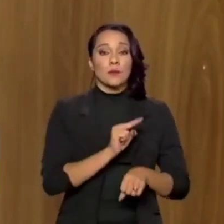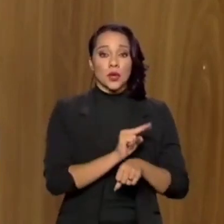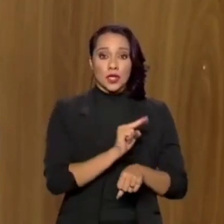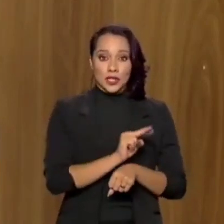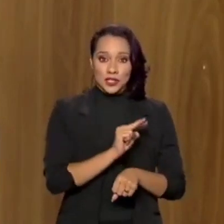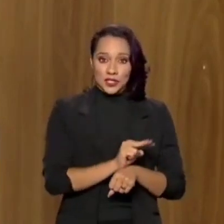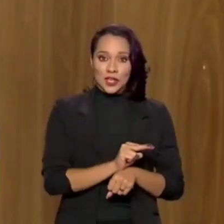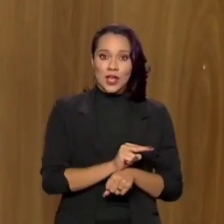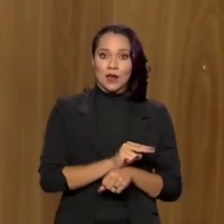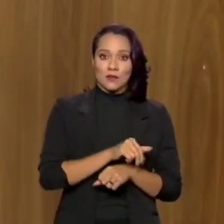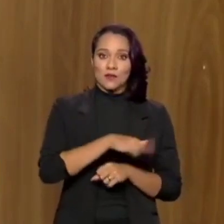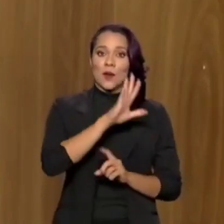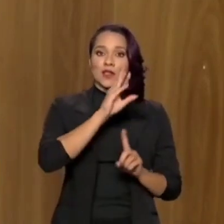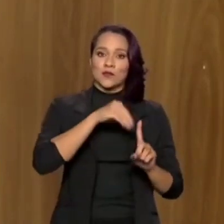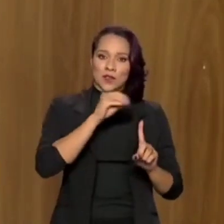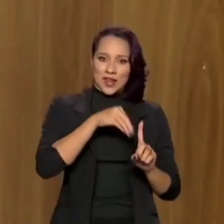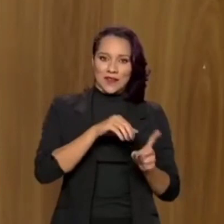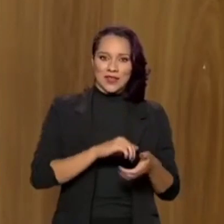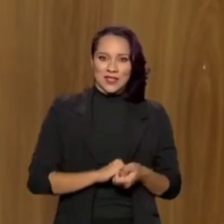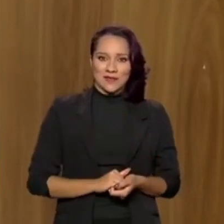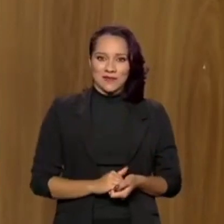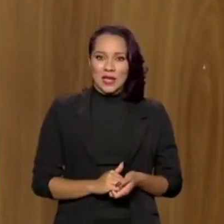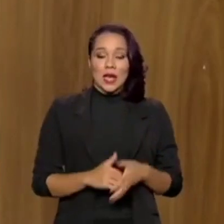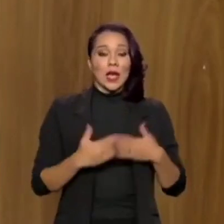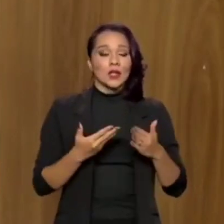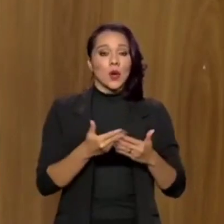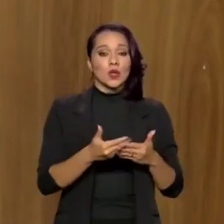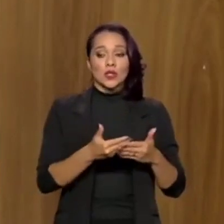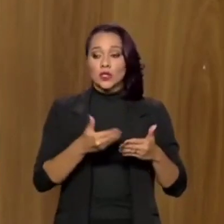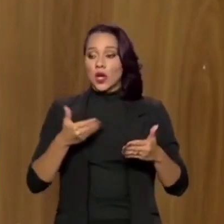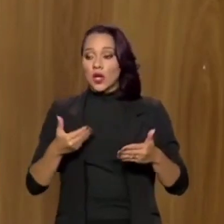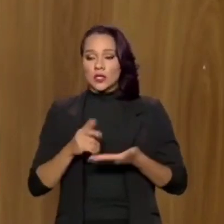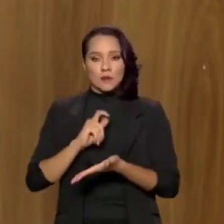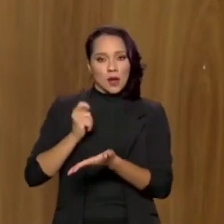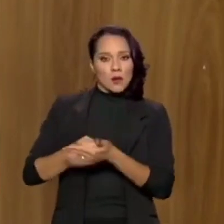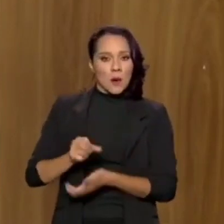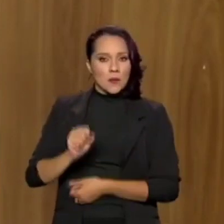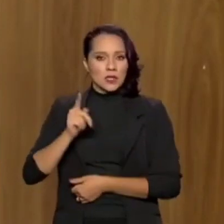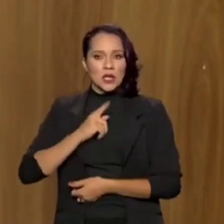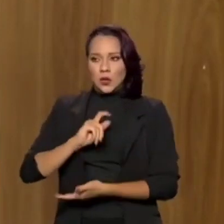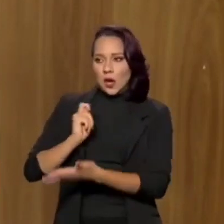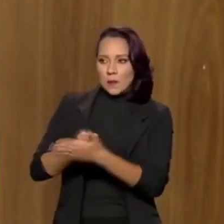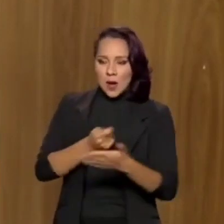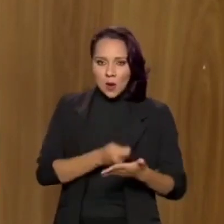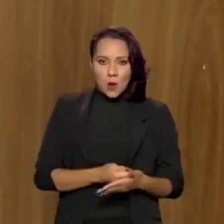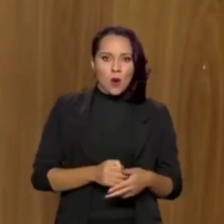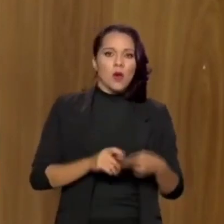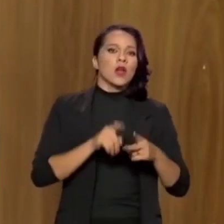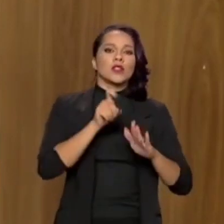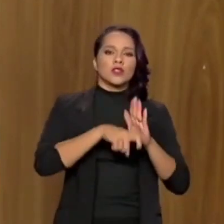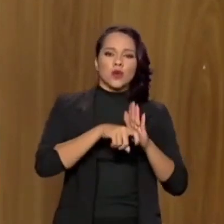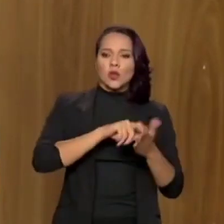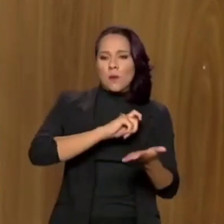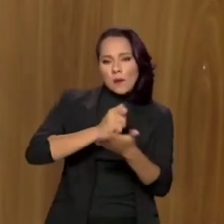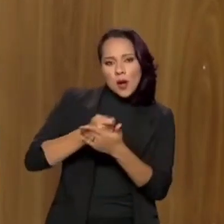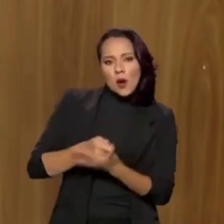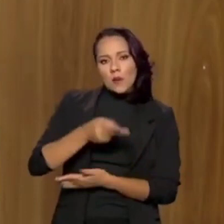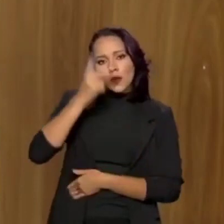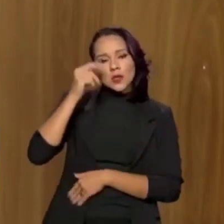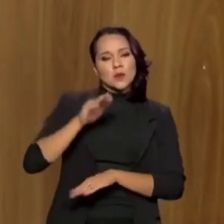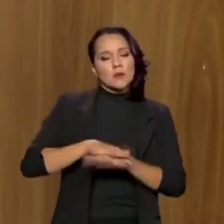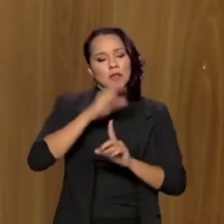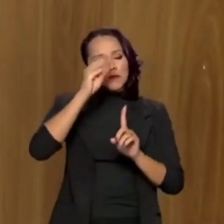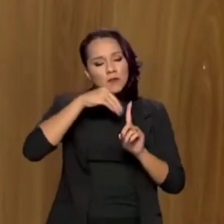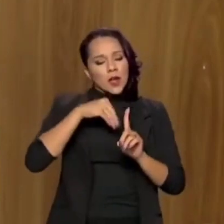proteger os mais vulneráveis. Então nós antecipamos o pagamento de aposentadorias e bônus para os mais frágeis, os